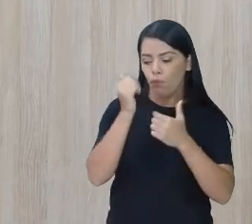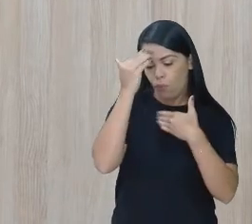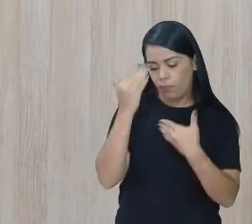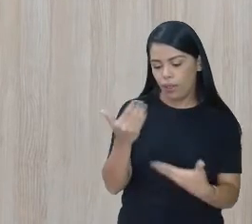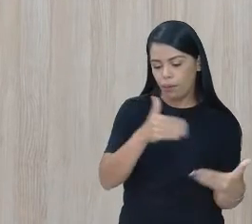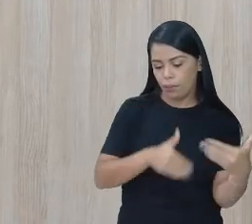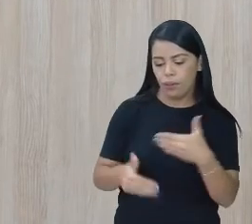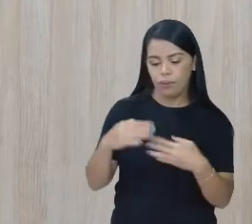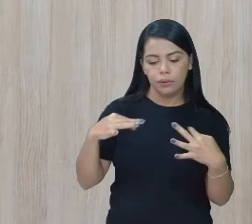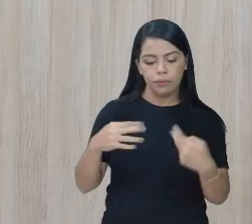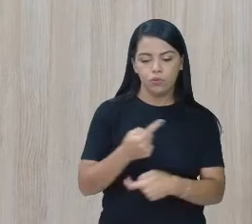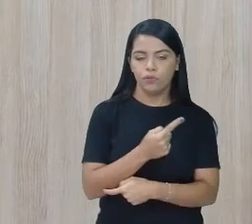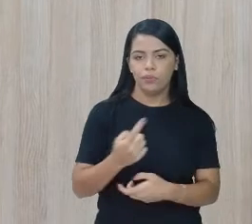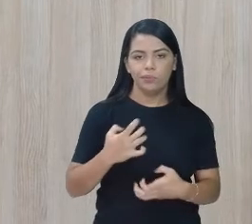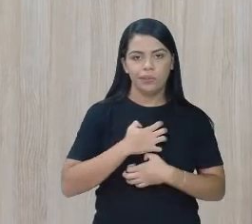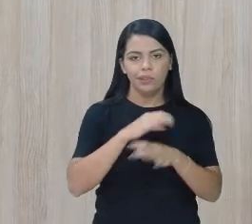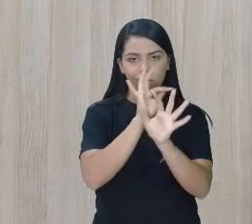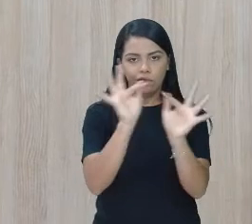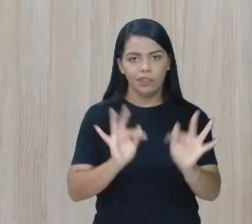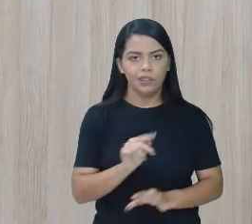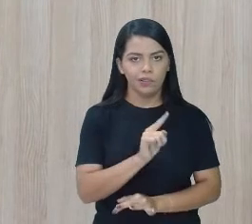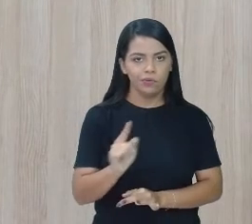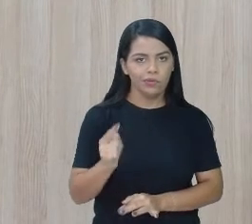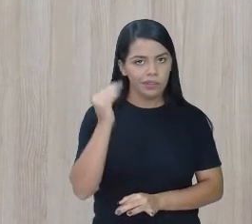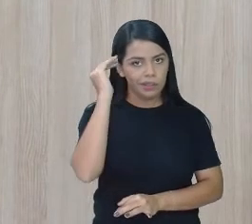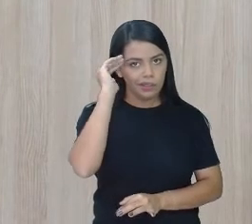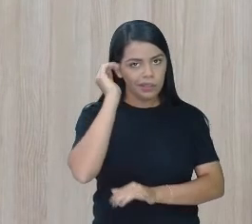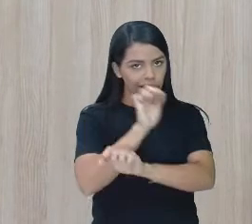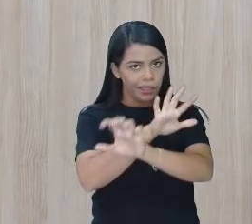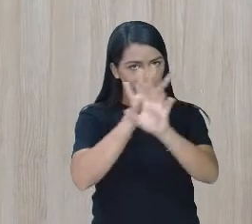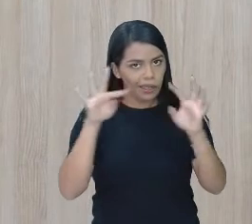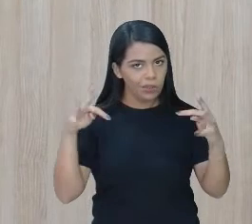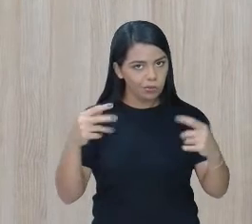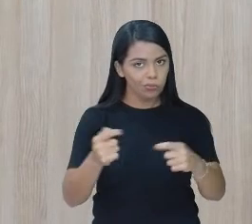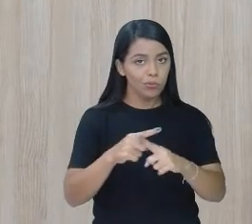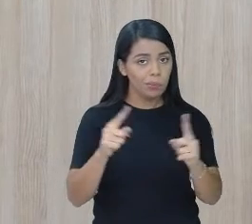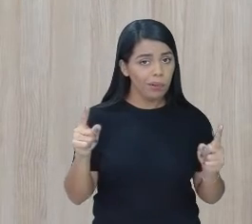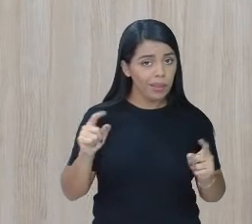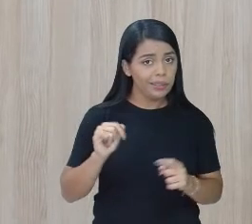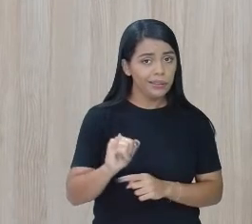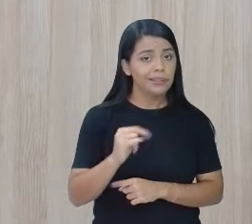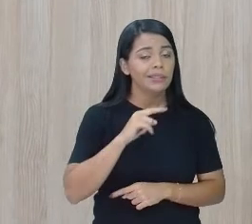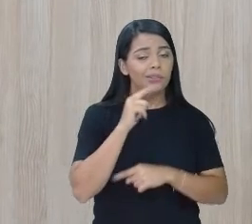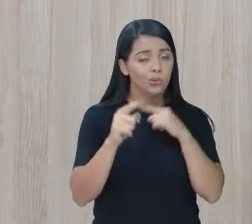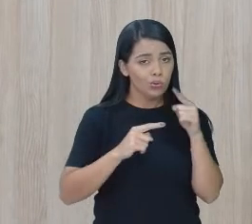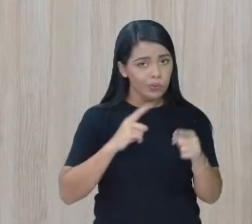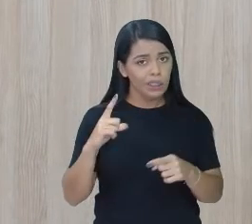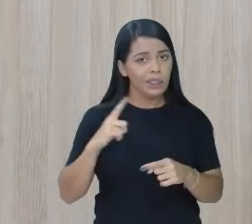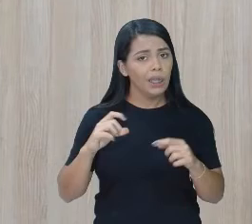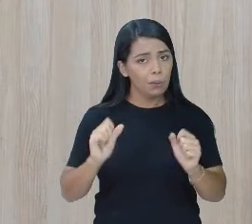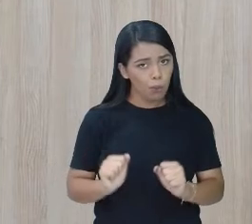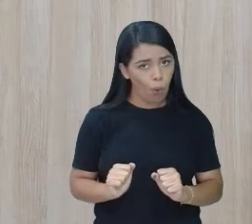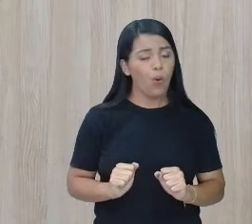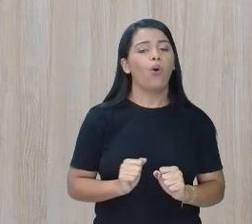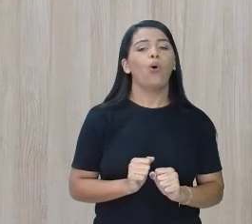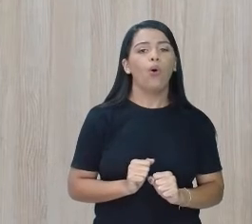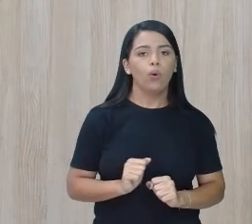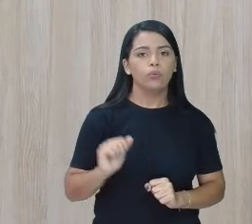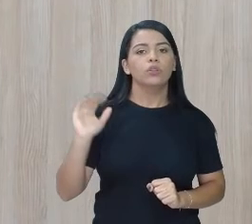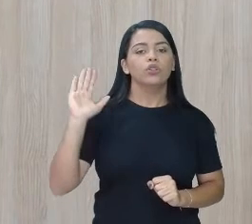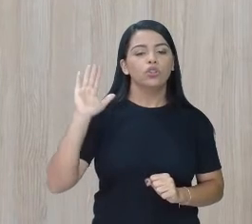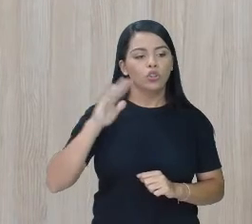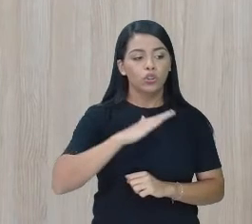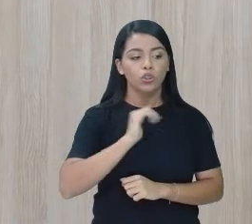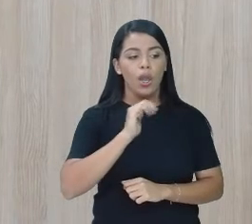fico muito feliz que vocês estejam entendendo tudo, mas se não tiverem, minha gente, podem aí dar um grito de socorro,